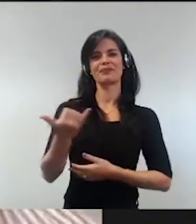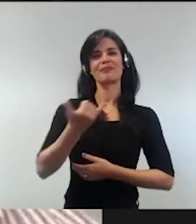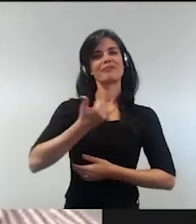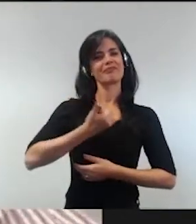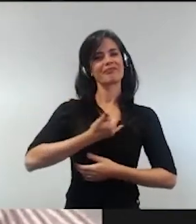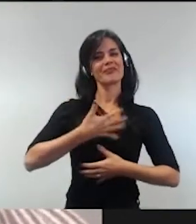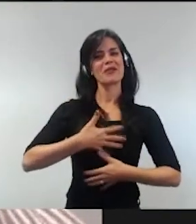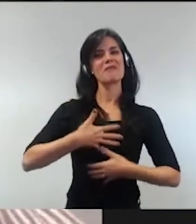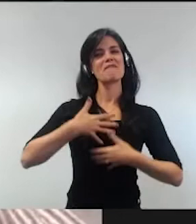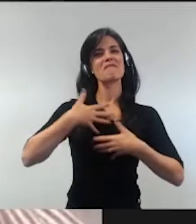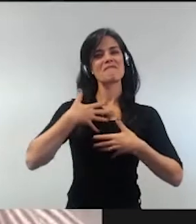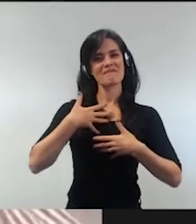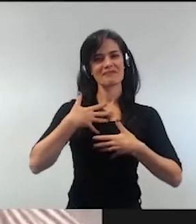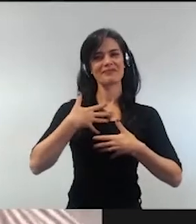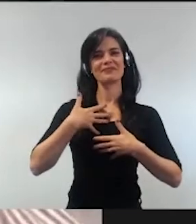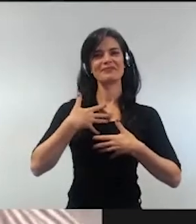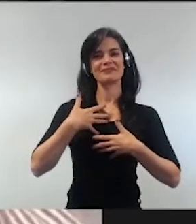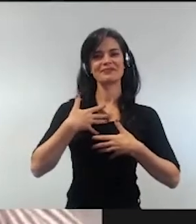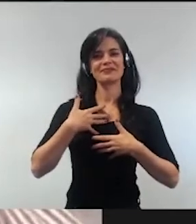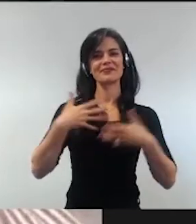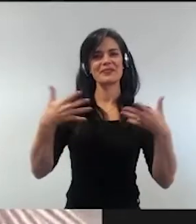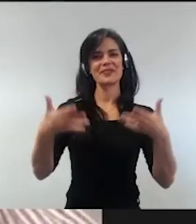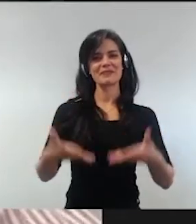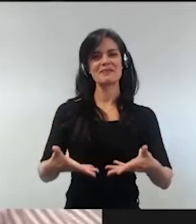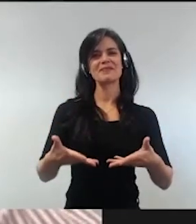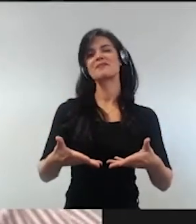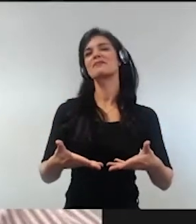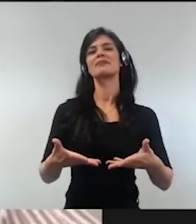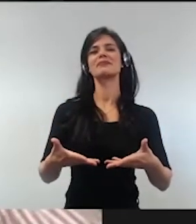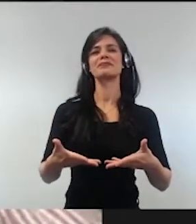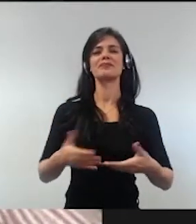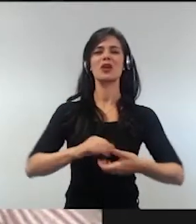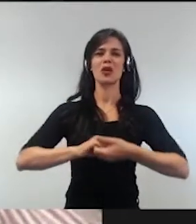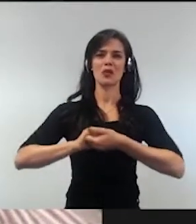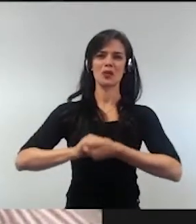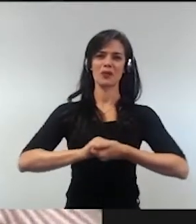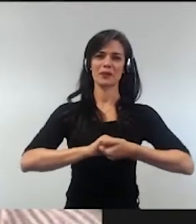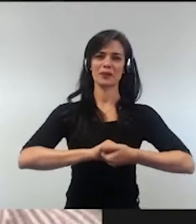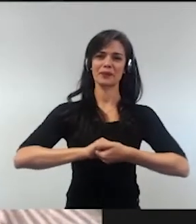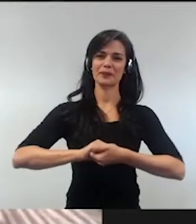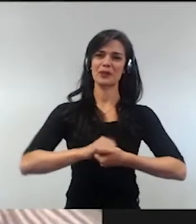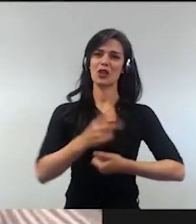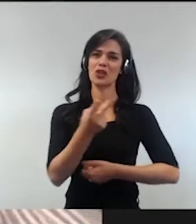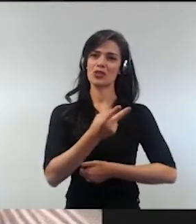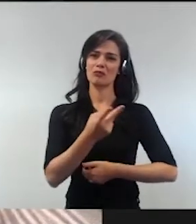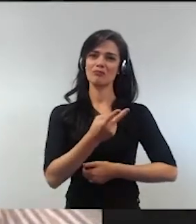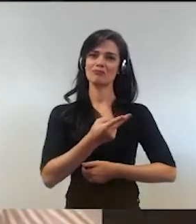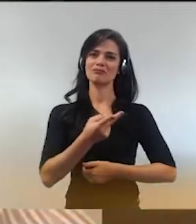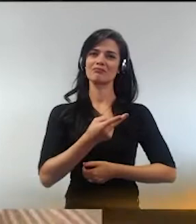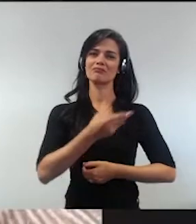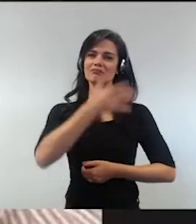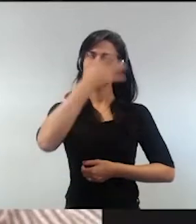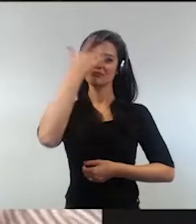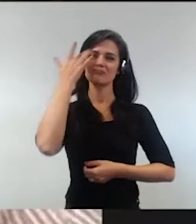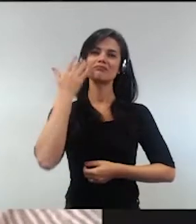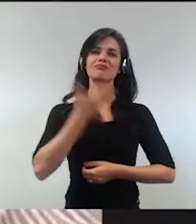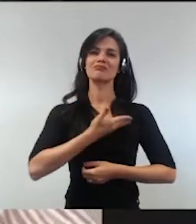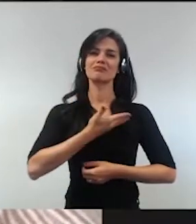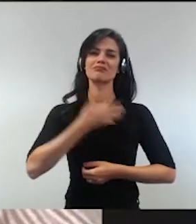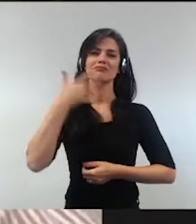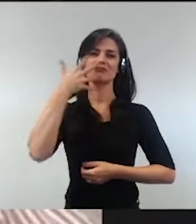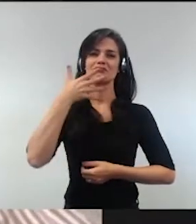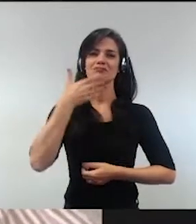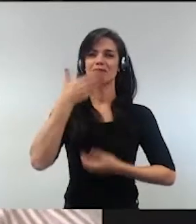um prazer tê-lo nessa coordenação. Cumprimento os meus dois colegas, agradeço ao OAB